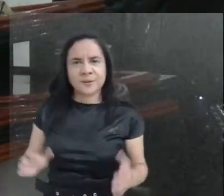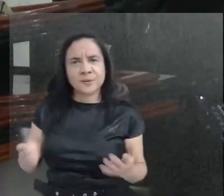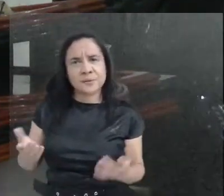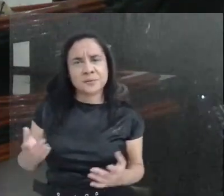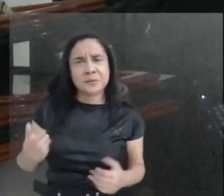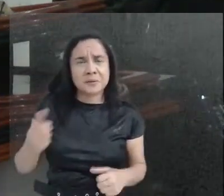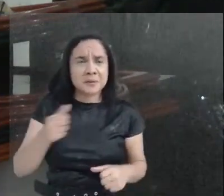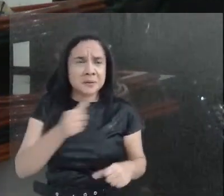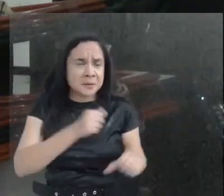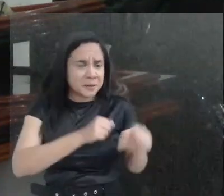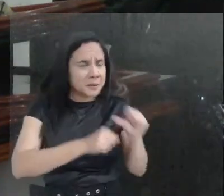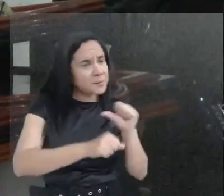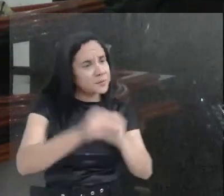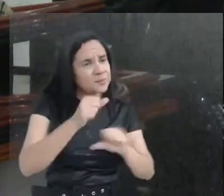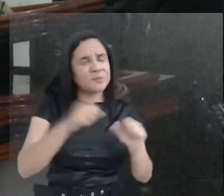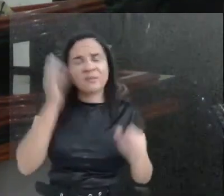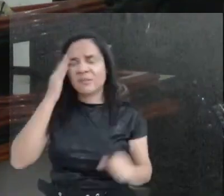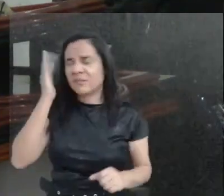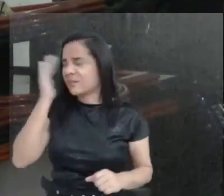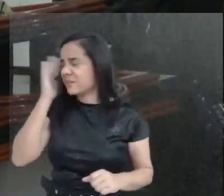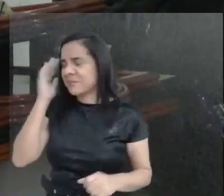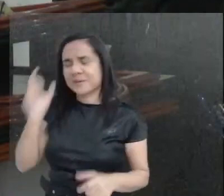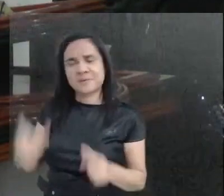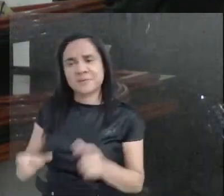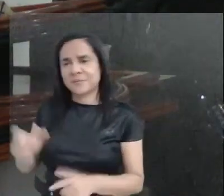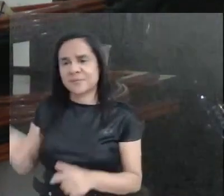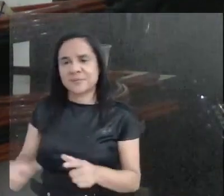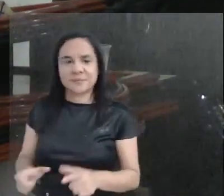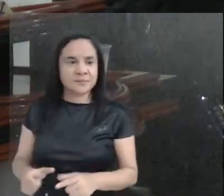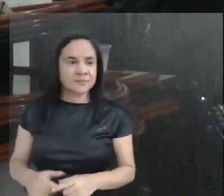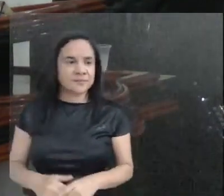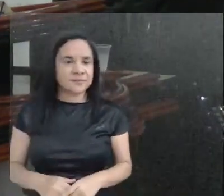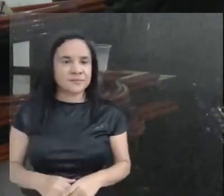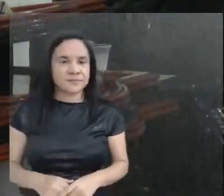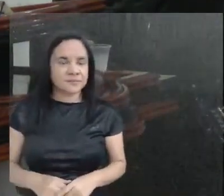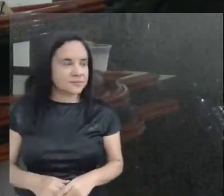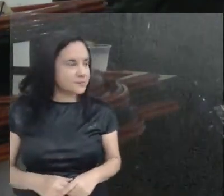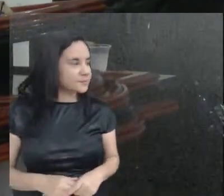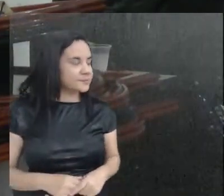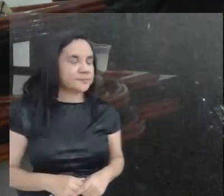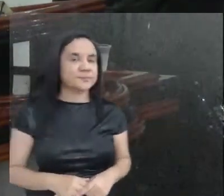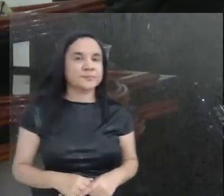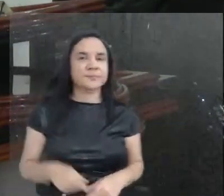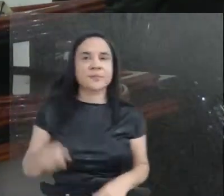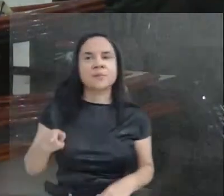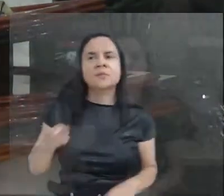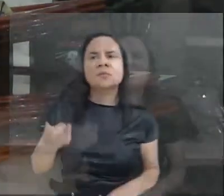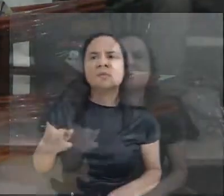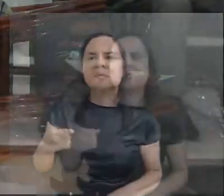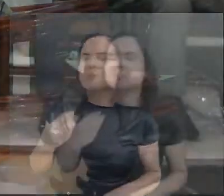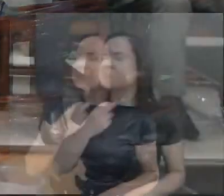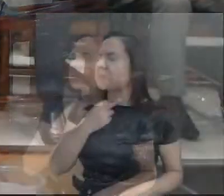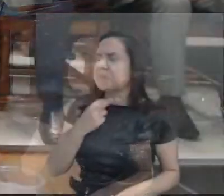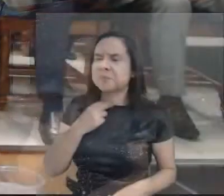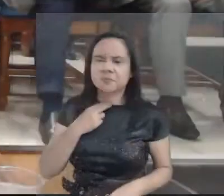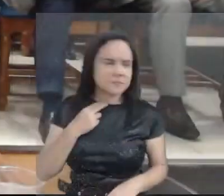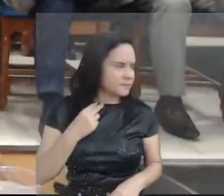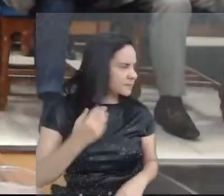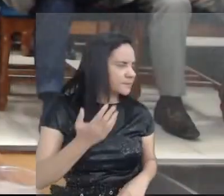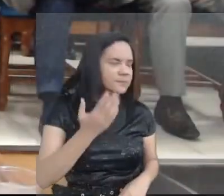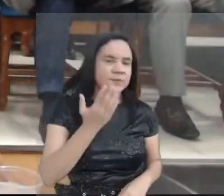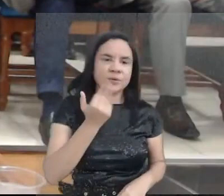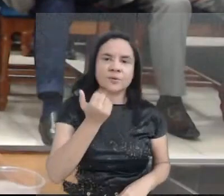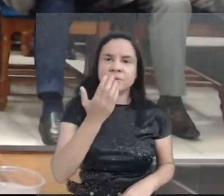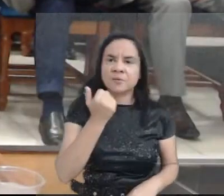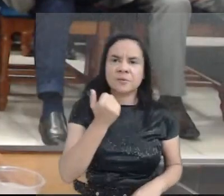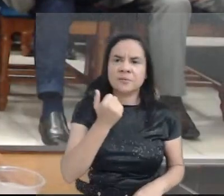geração. Eu já vi muitas pessoas dizer que a mãe ensinava, olha, você não pode comer com negro, você não pode